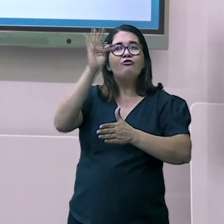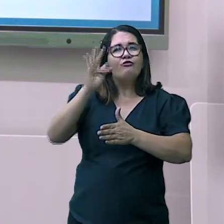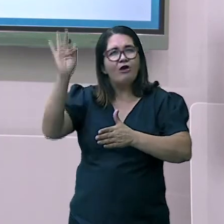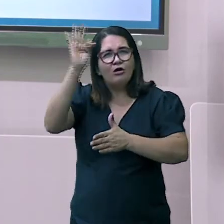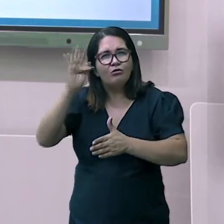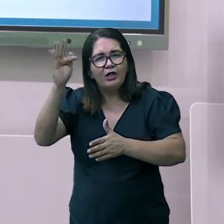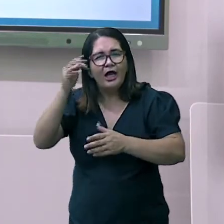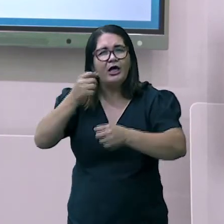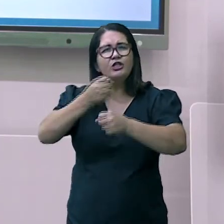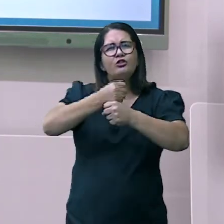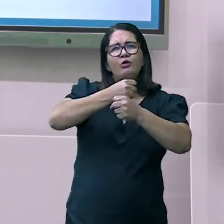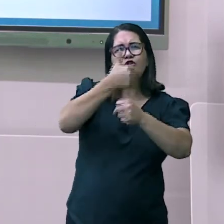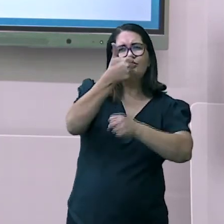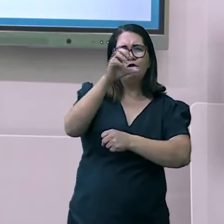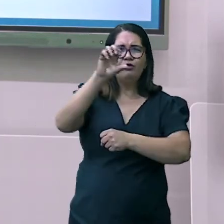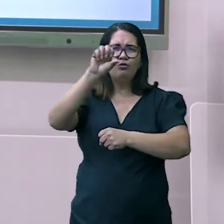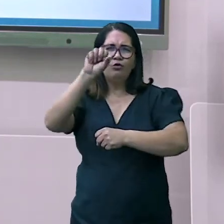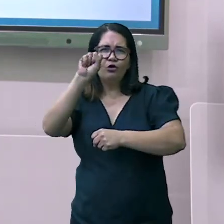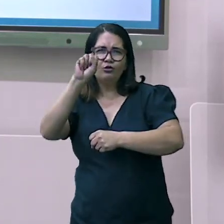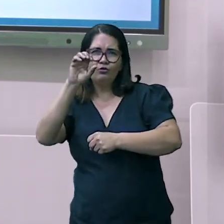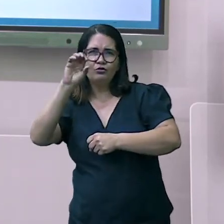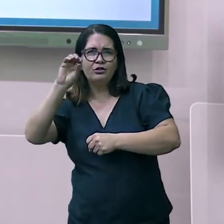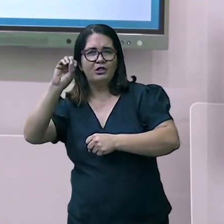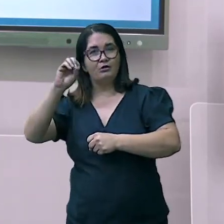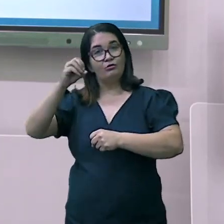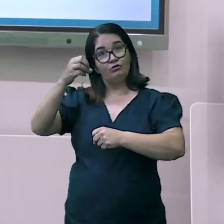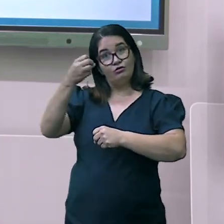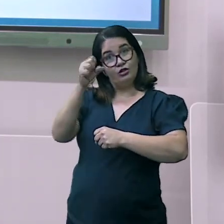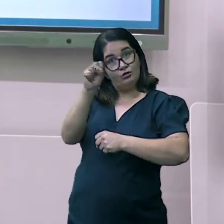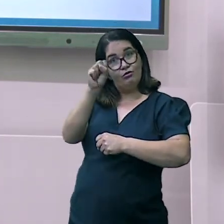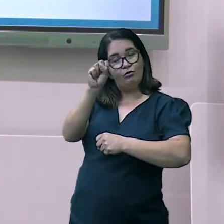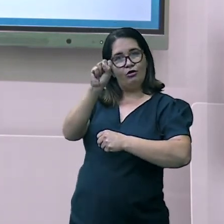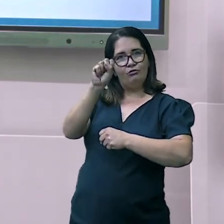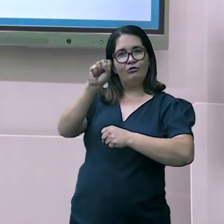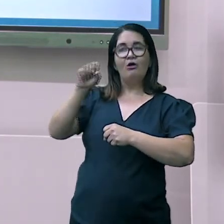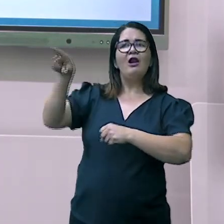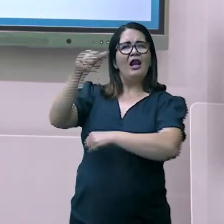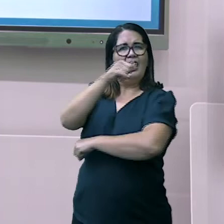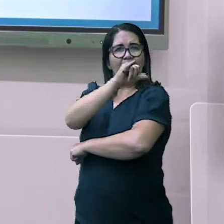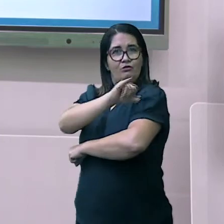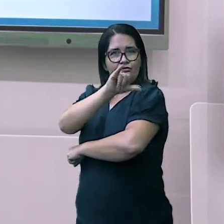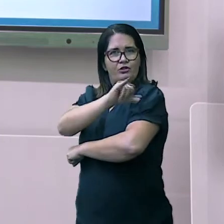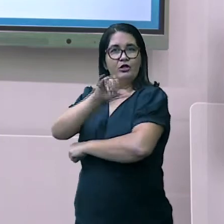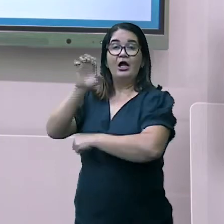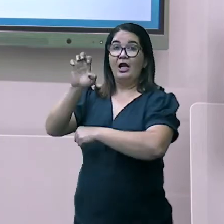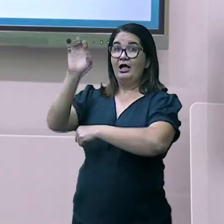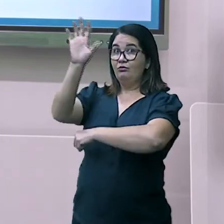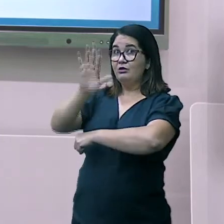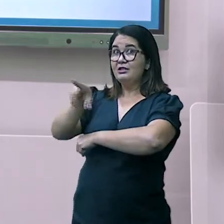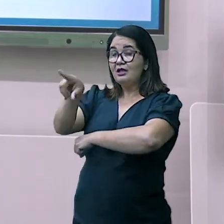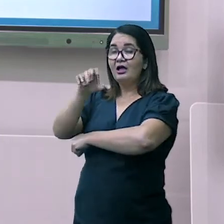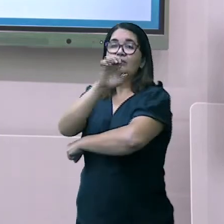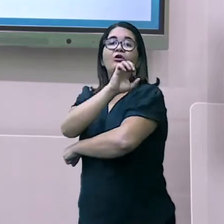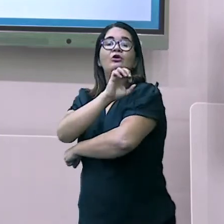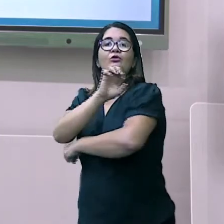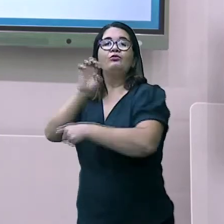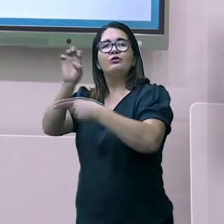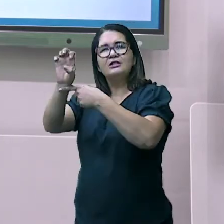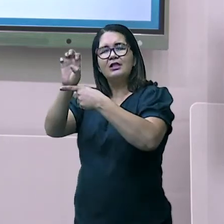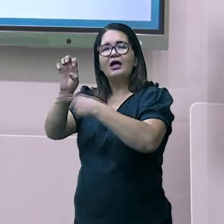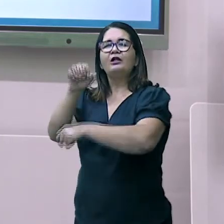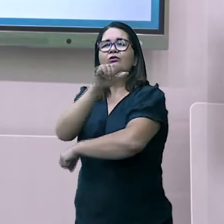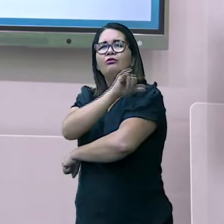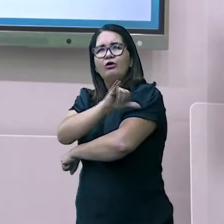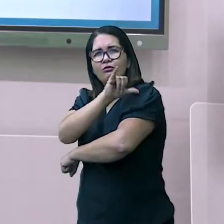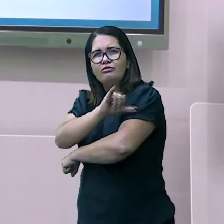1808 e ficava na cidade do Rio de Janeiro. Vale lembrar que essa profissão